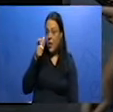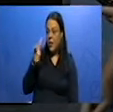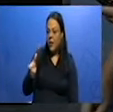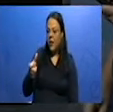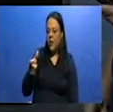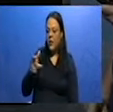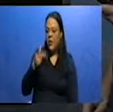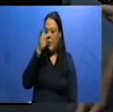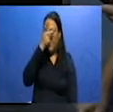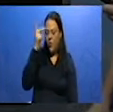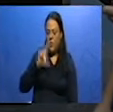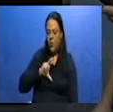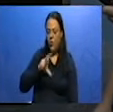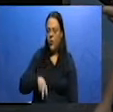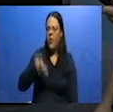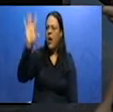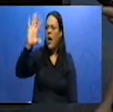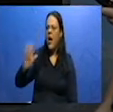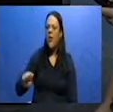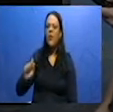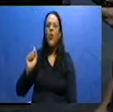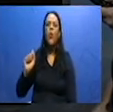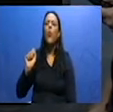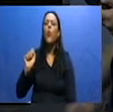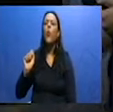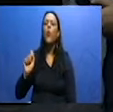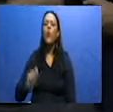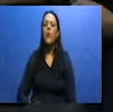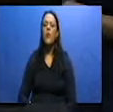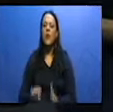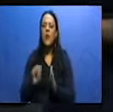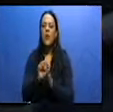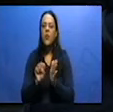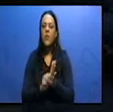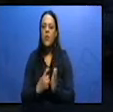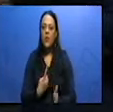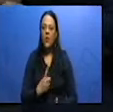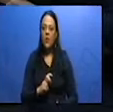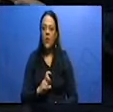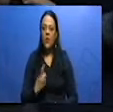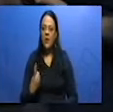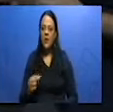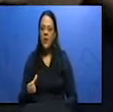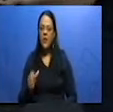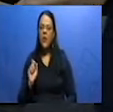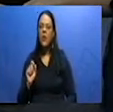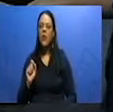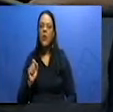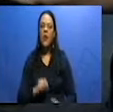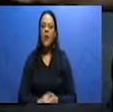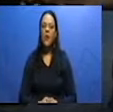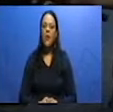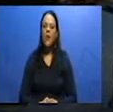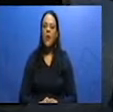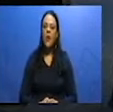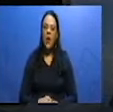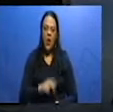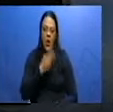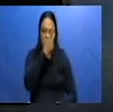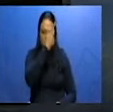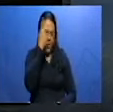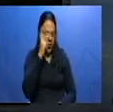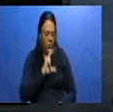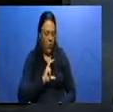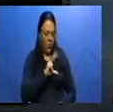continente africano, nos séculos XV e XVI? Nessa época, os portugueses eles se interessavam em estabelecer